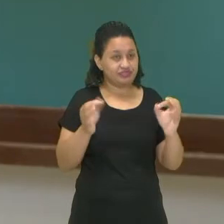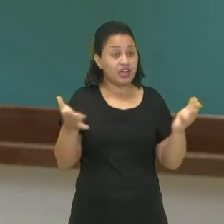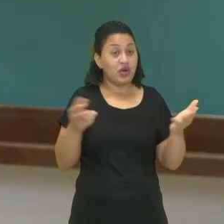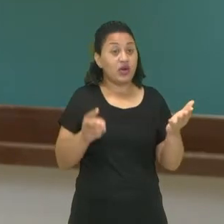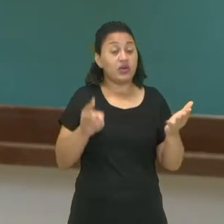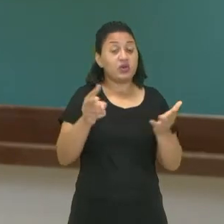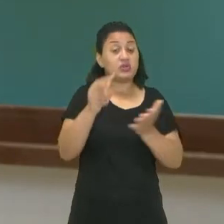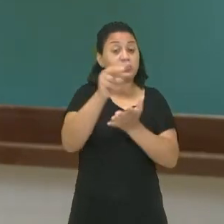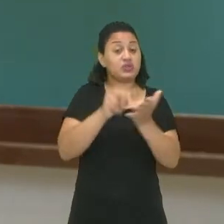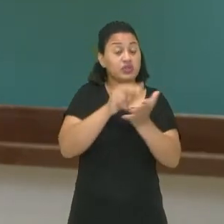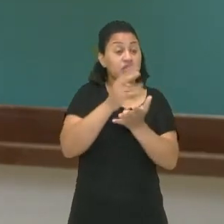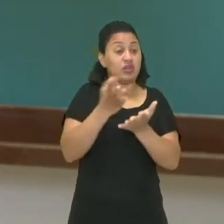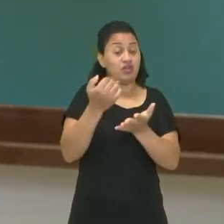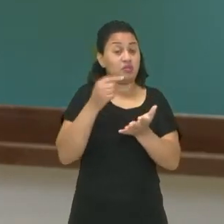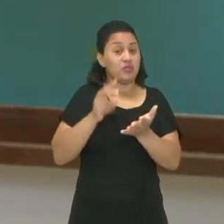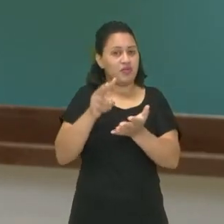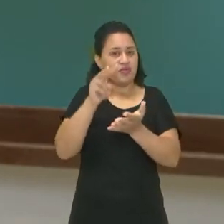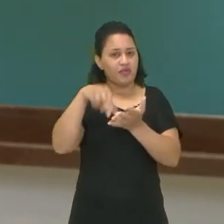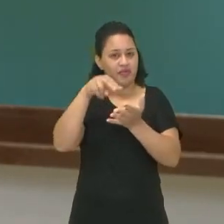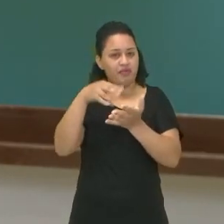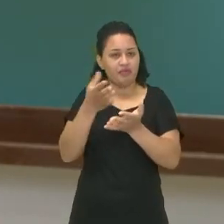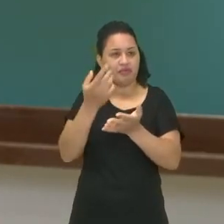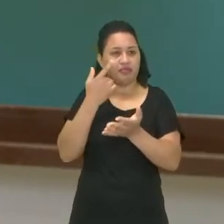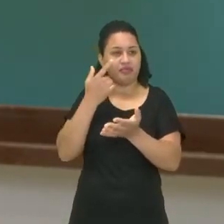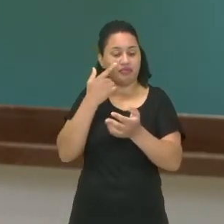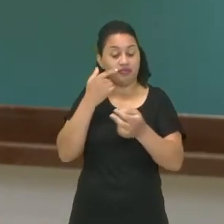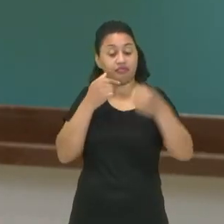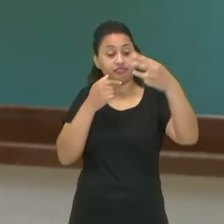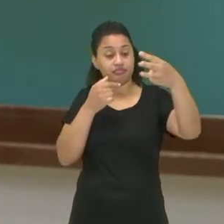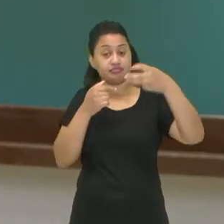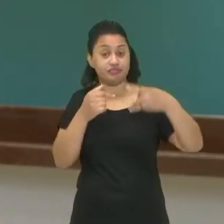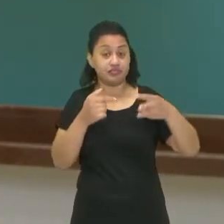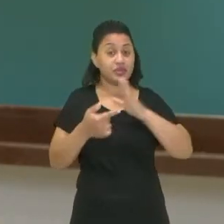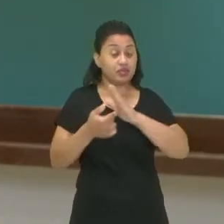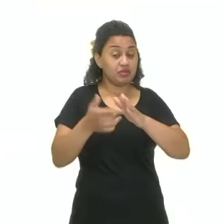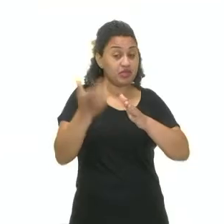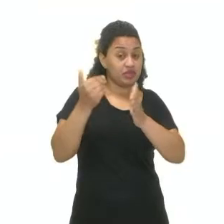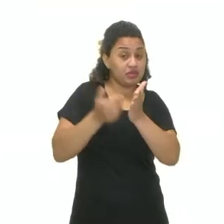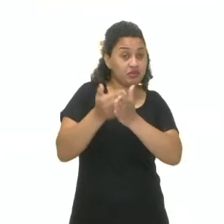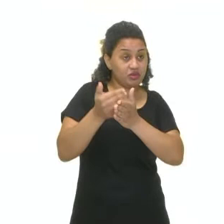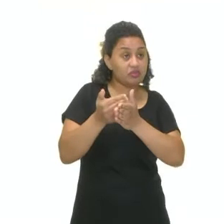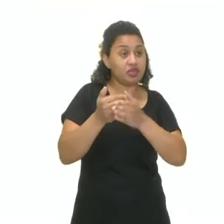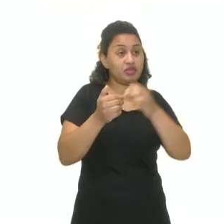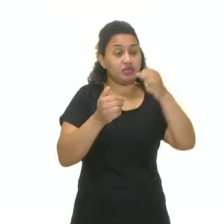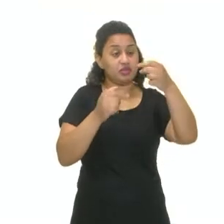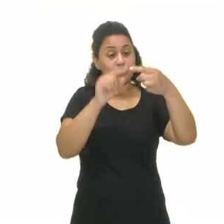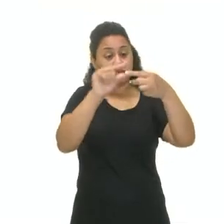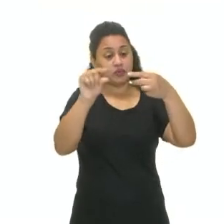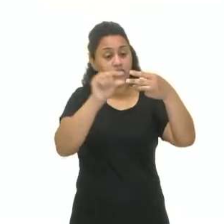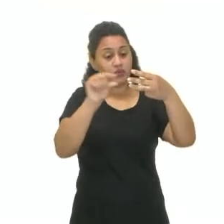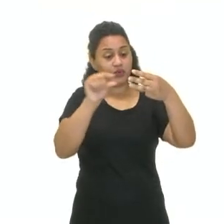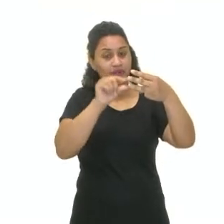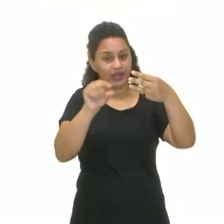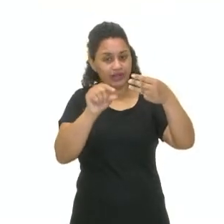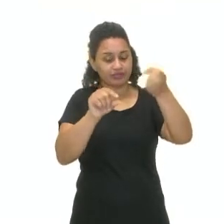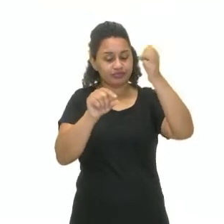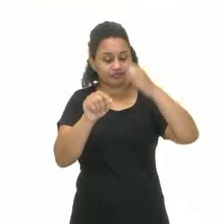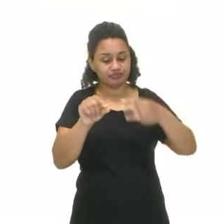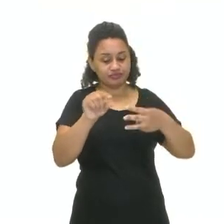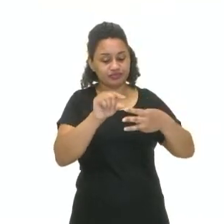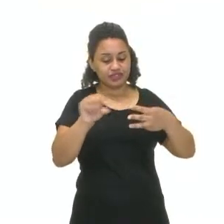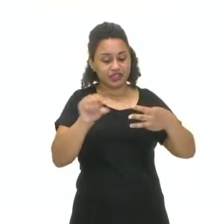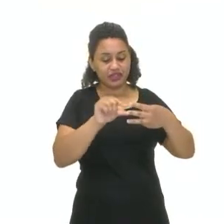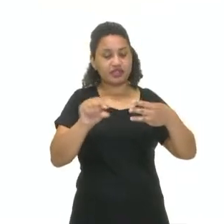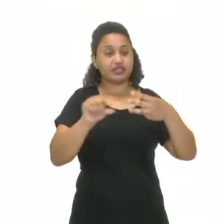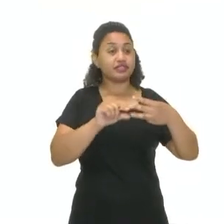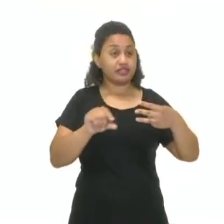leitura, os tercetos que eu já apresentei no início da aula. Então, ó, um, dois, três, lembrando que verso é cada